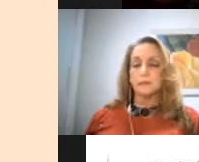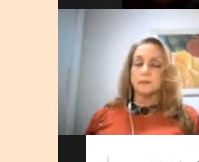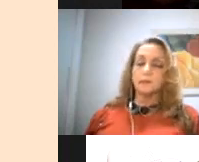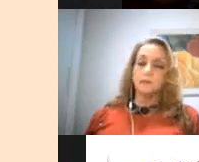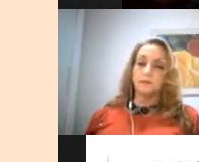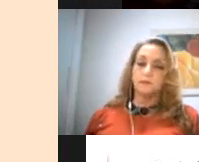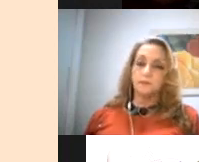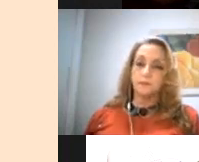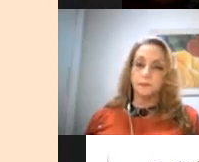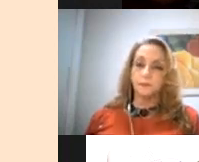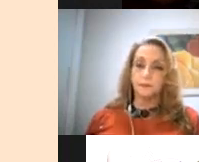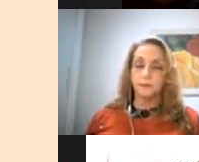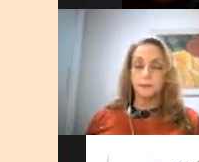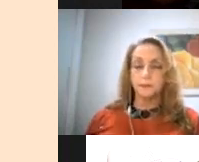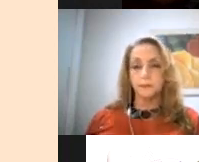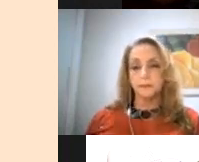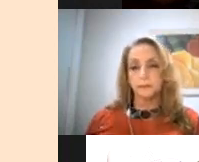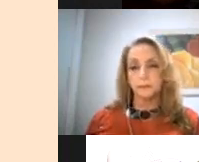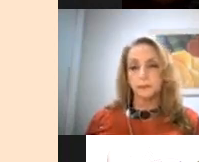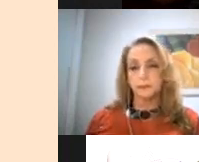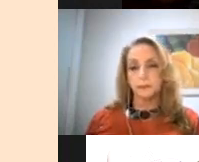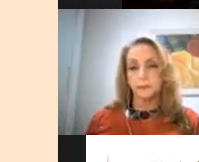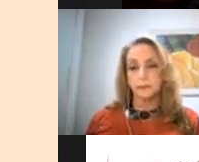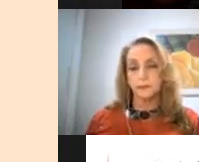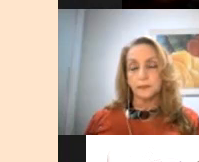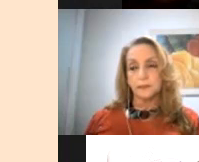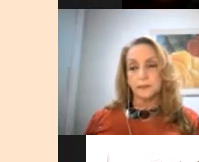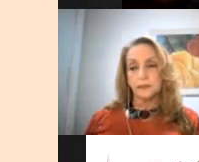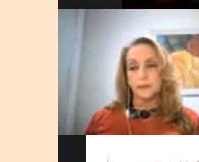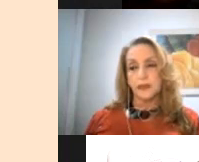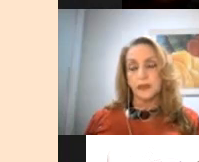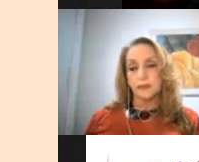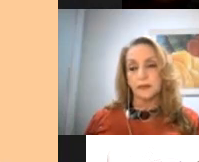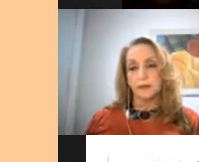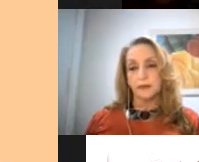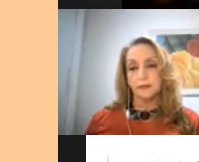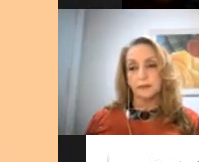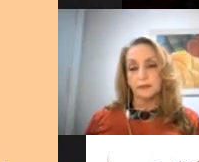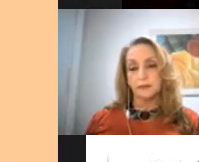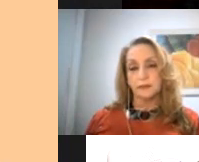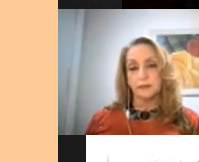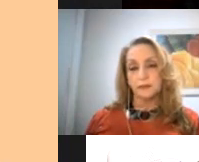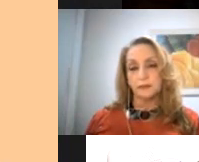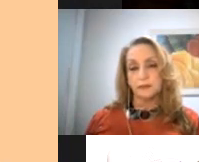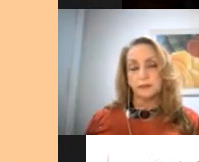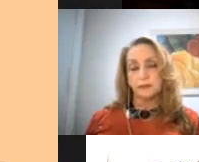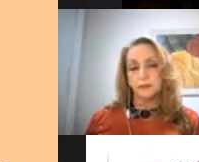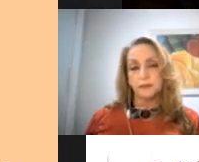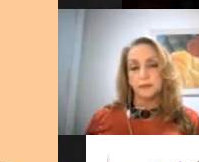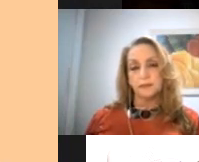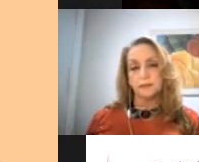que a gente está caminhando, iniciando um processo que isso faz muita diferença. E o